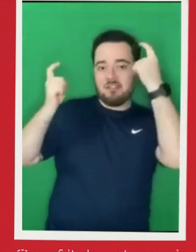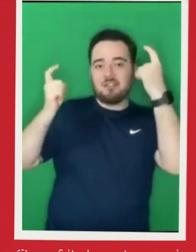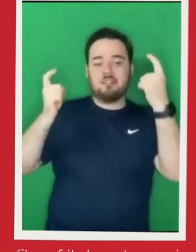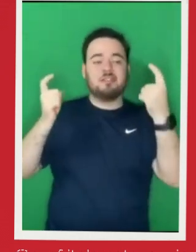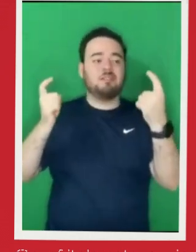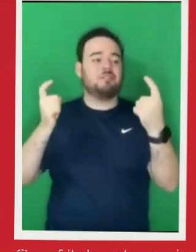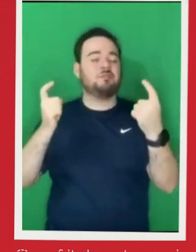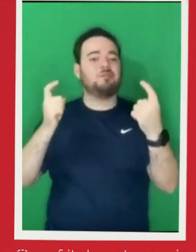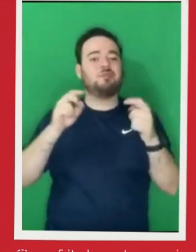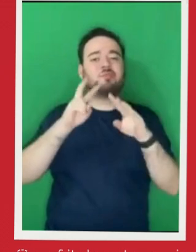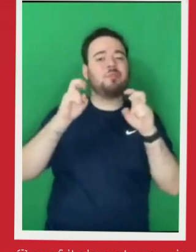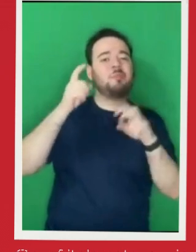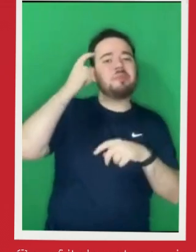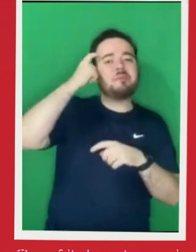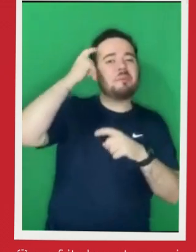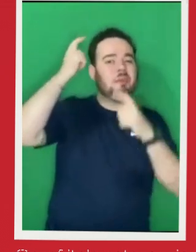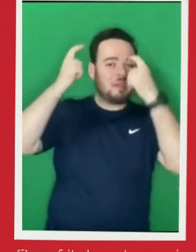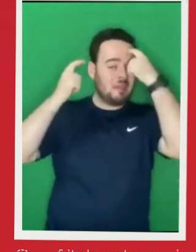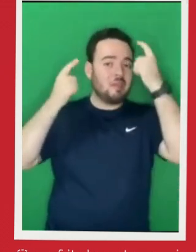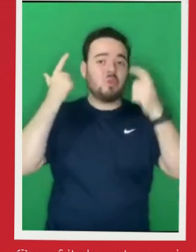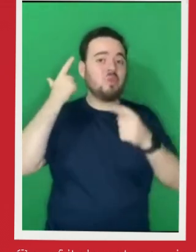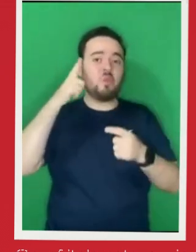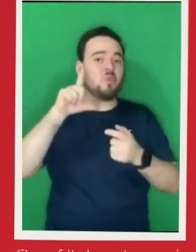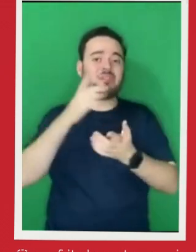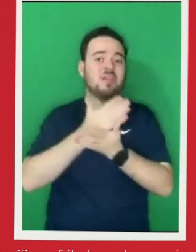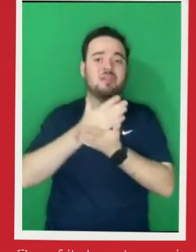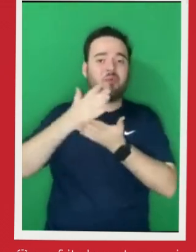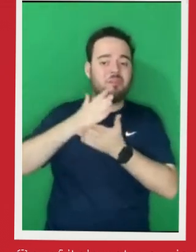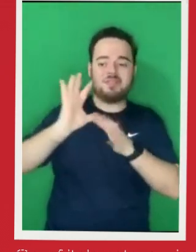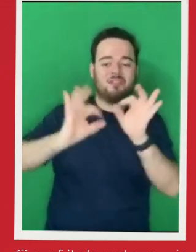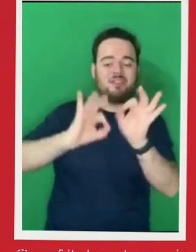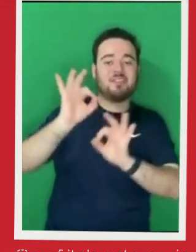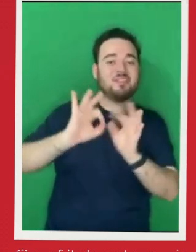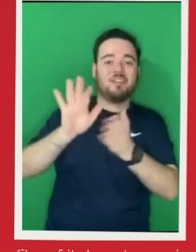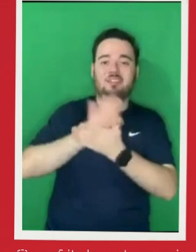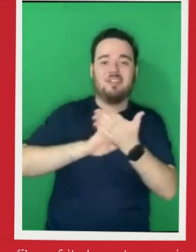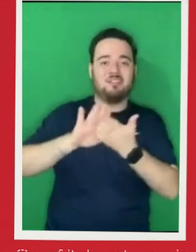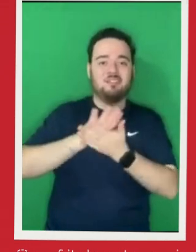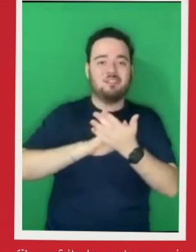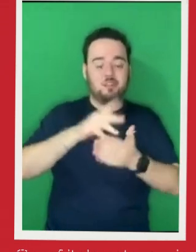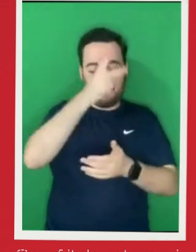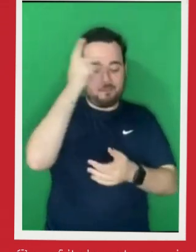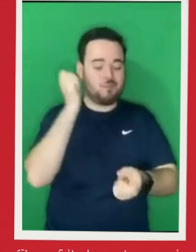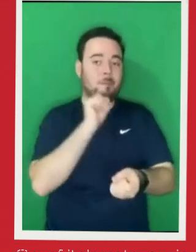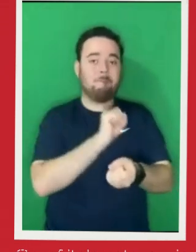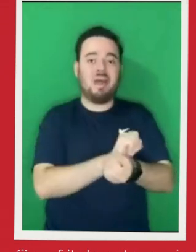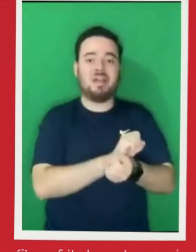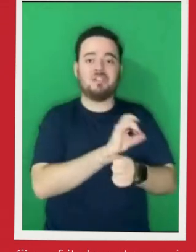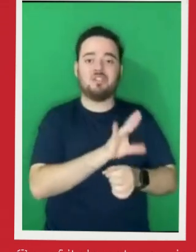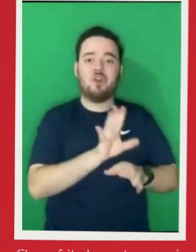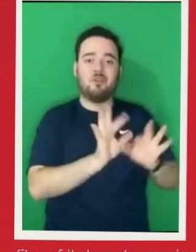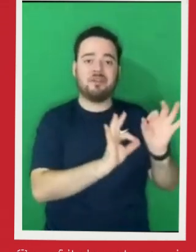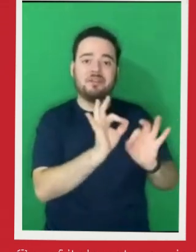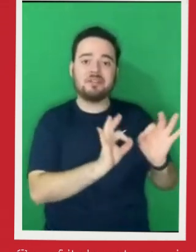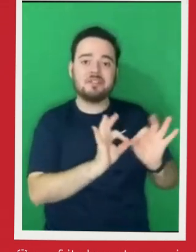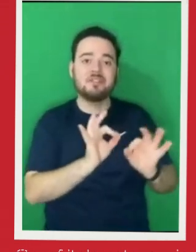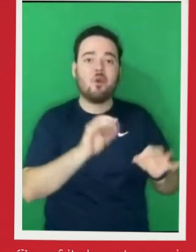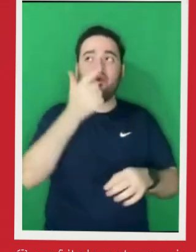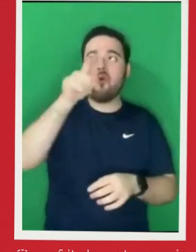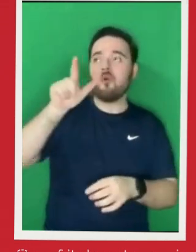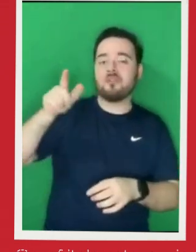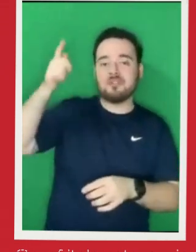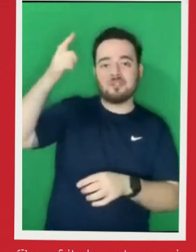ideação. Algumas pessoas ficam no plano da ideação, elas não conseguem nem começar a organizar, outras param só